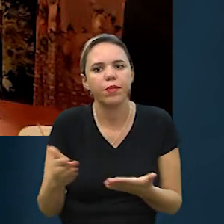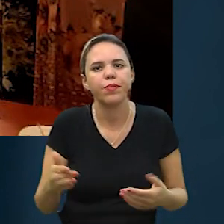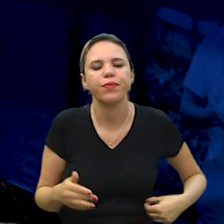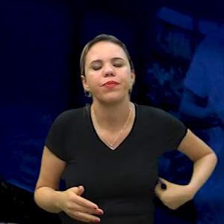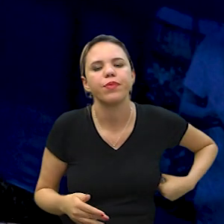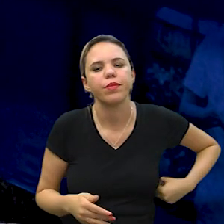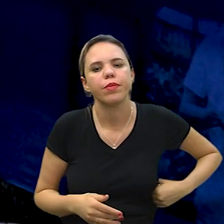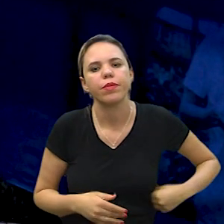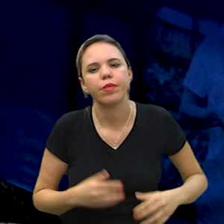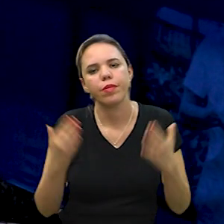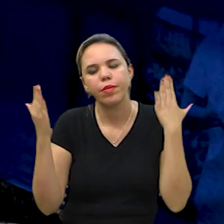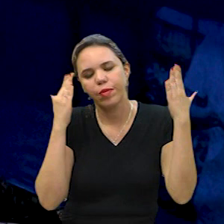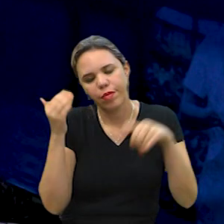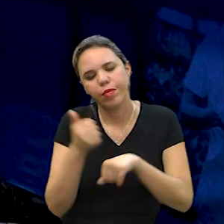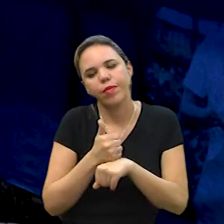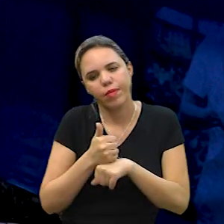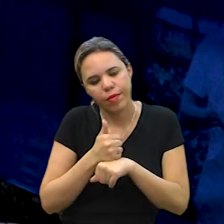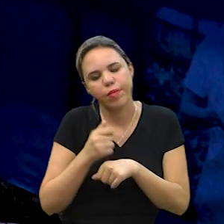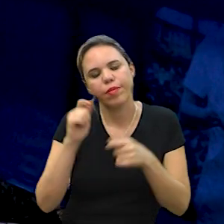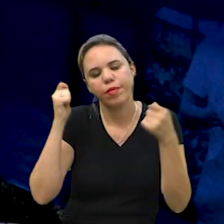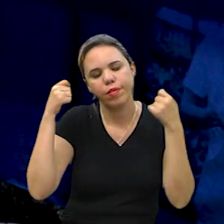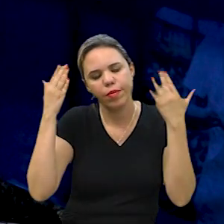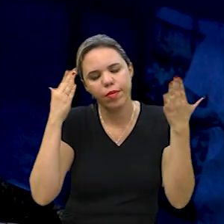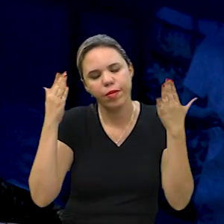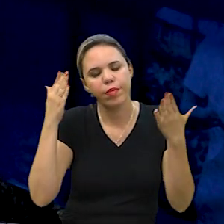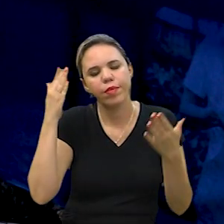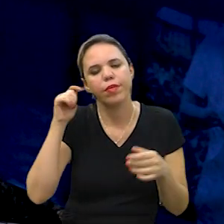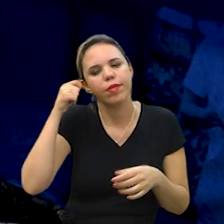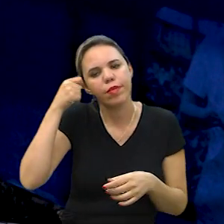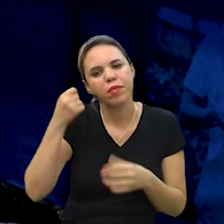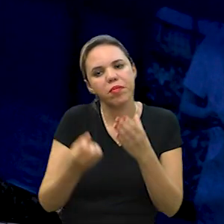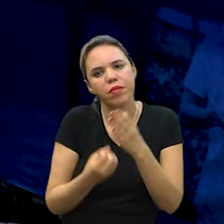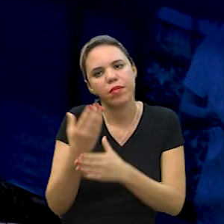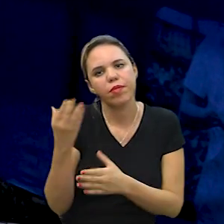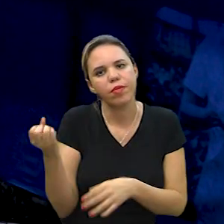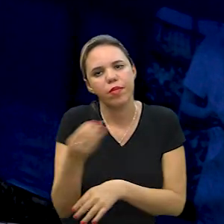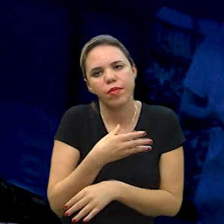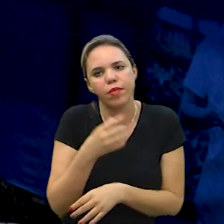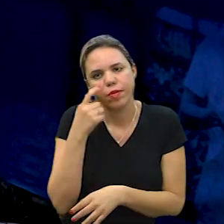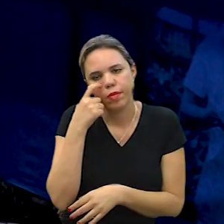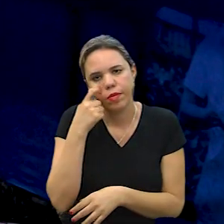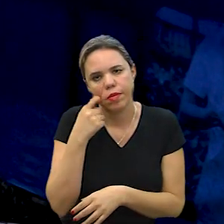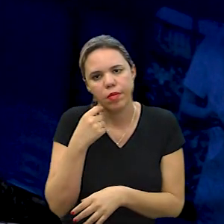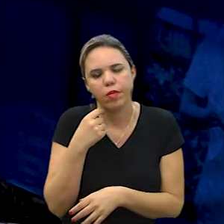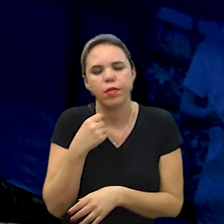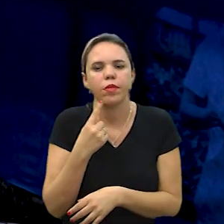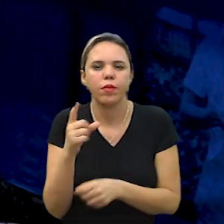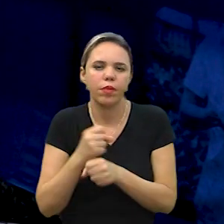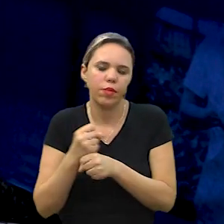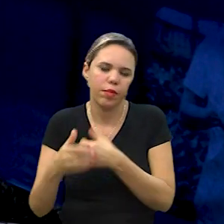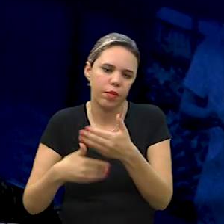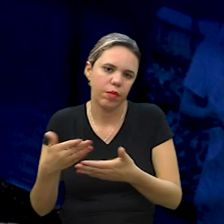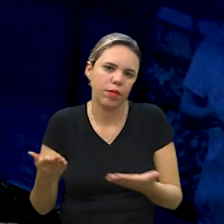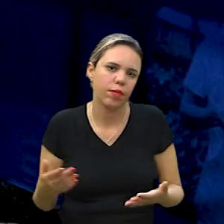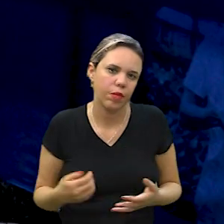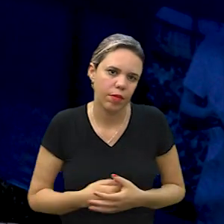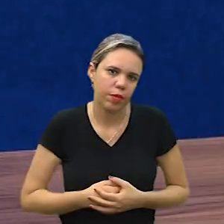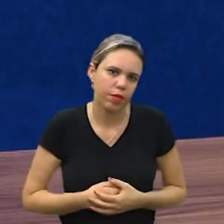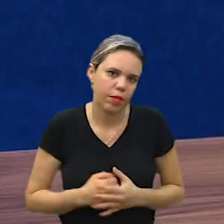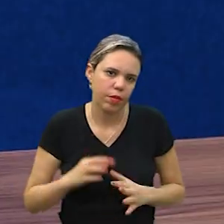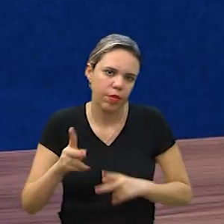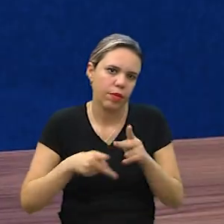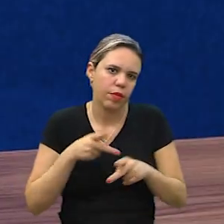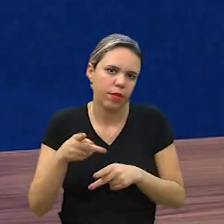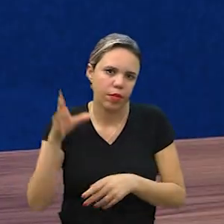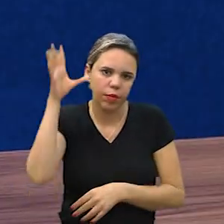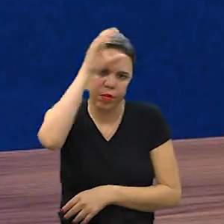começando. Então, Associação de Psicólogos Negros e Negras, está criando, isso é uma coisa recente, é uma coisa de 10 anos para cá, nesse sentido mais...